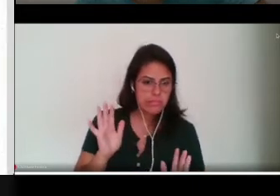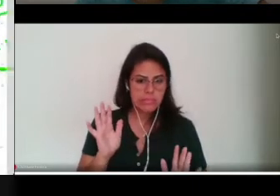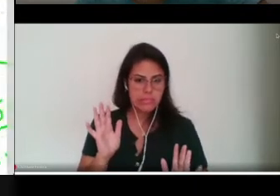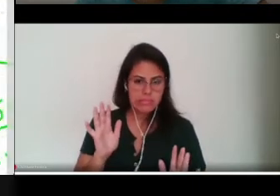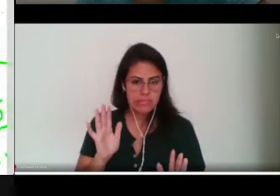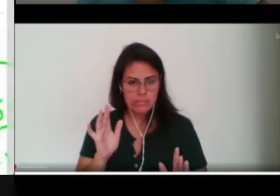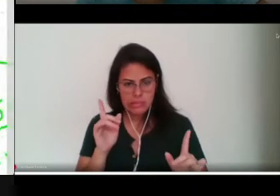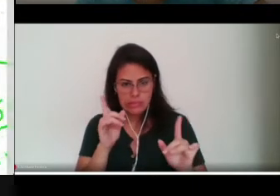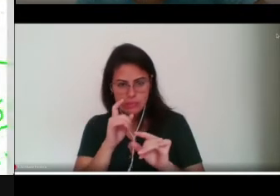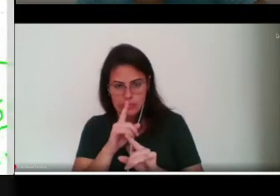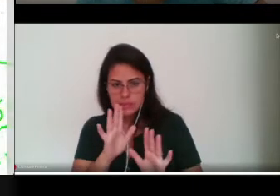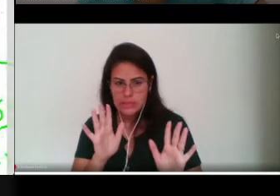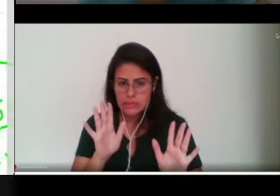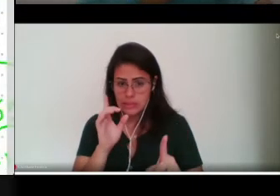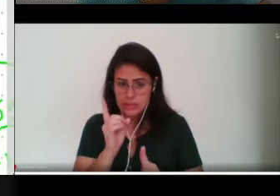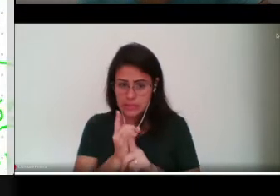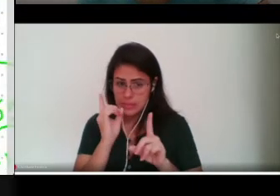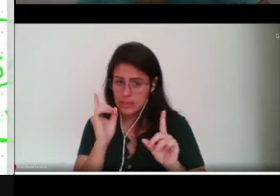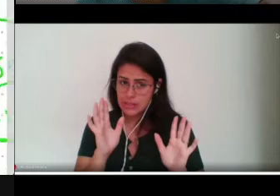Ah, tá. Já sei o que é.